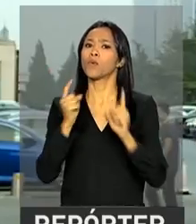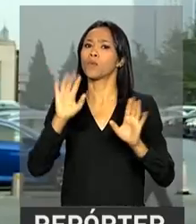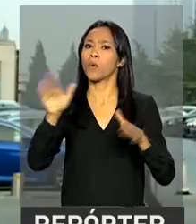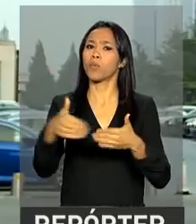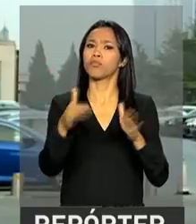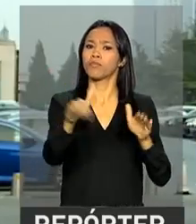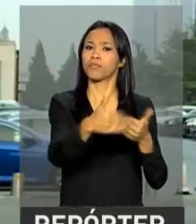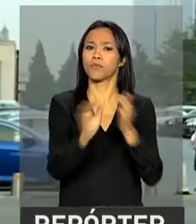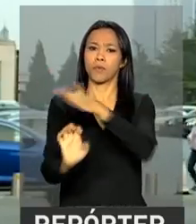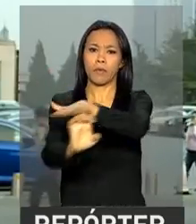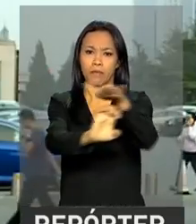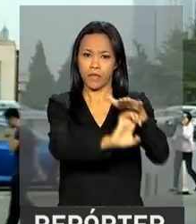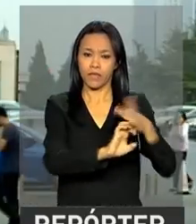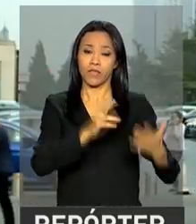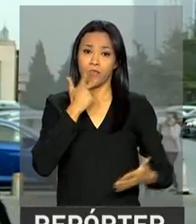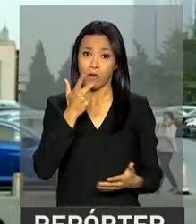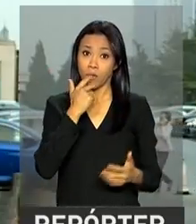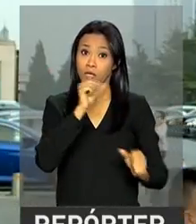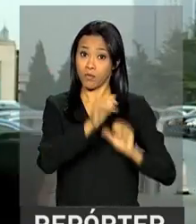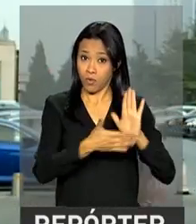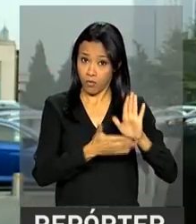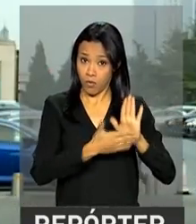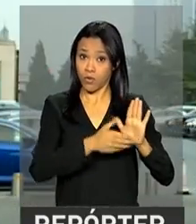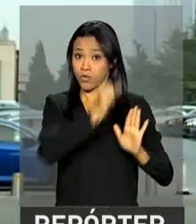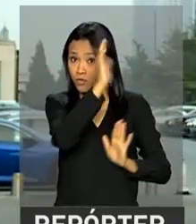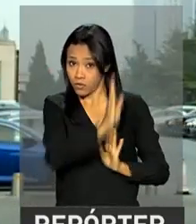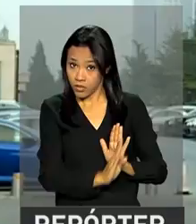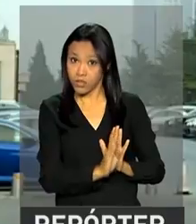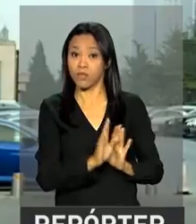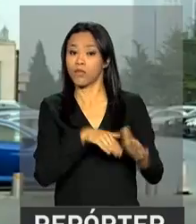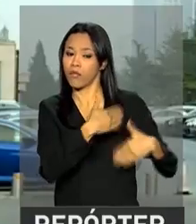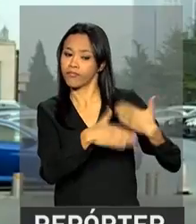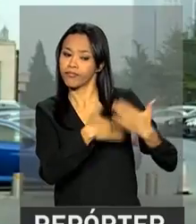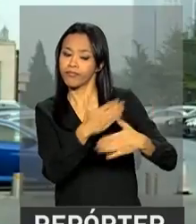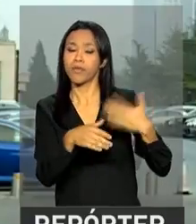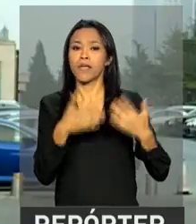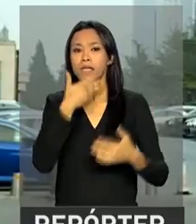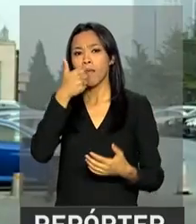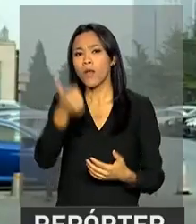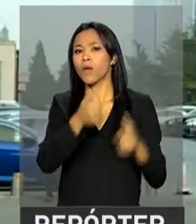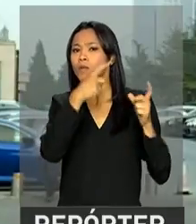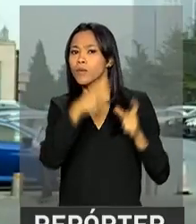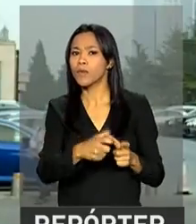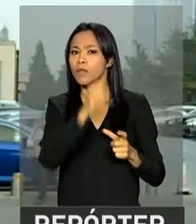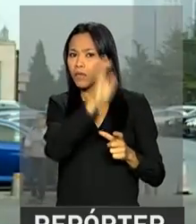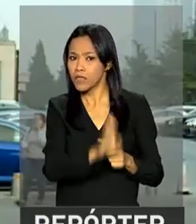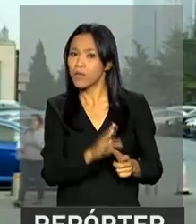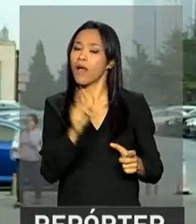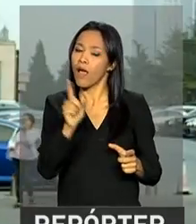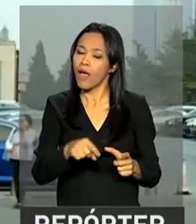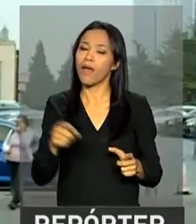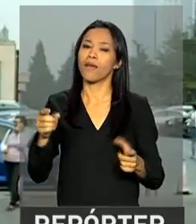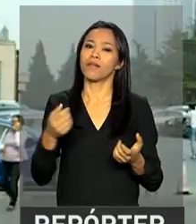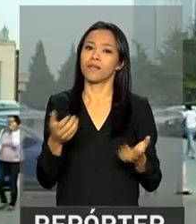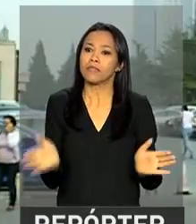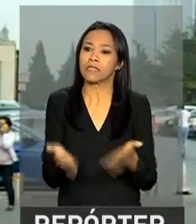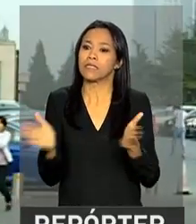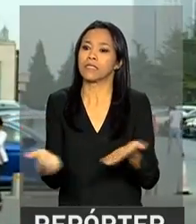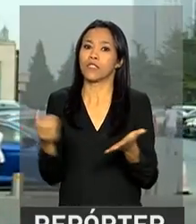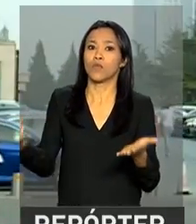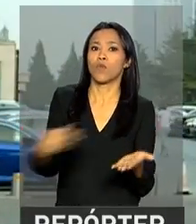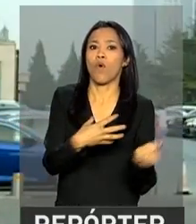e disse que as reformas em curso no Brasil e a melhora no ambiente de negócios favorecem a chegada de